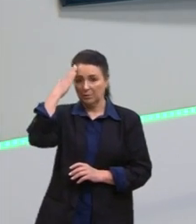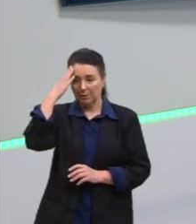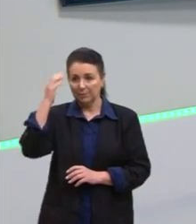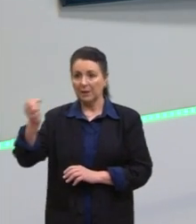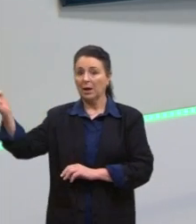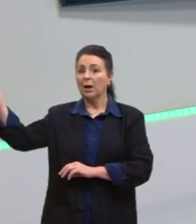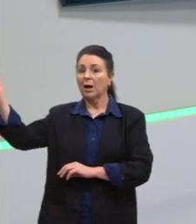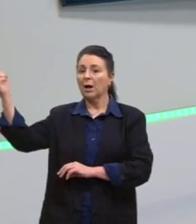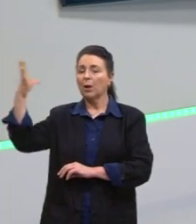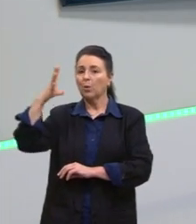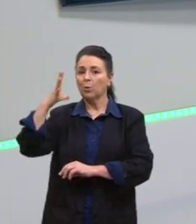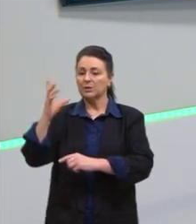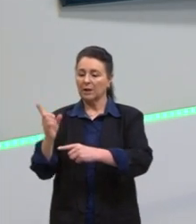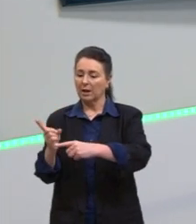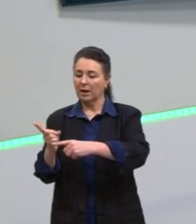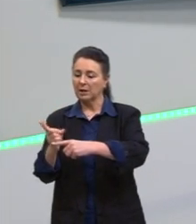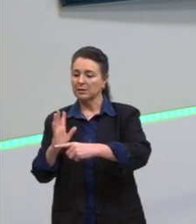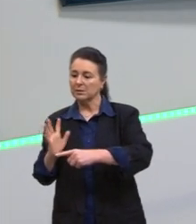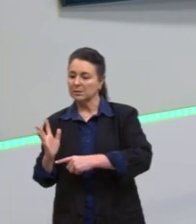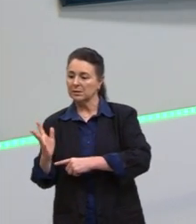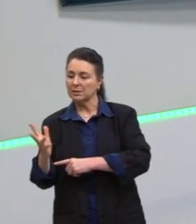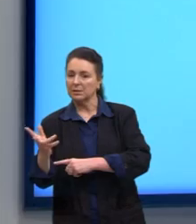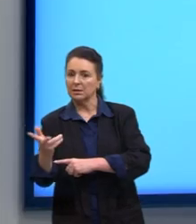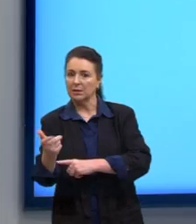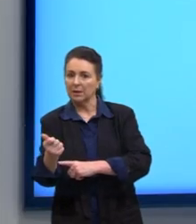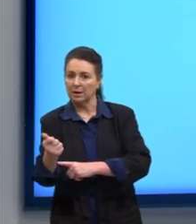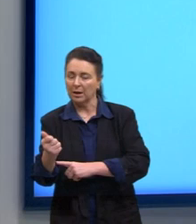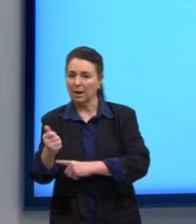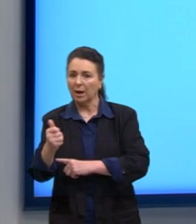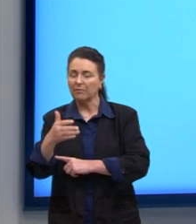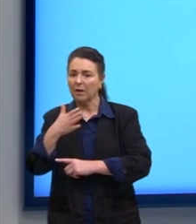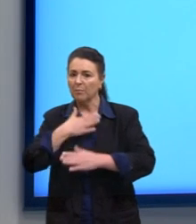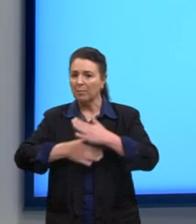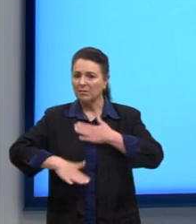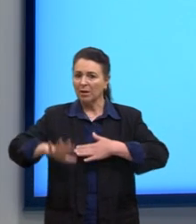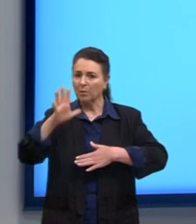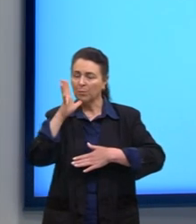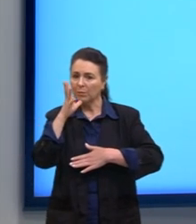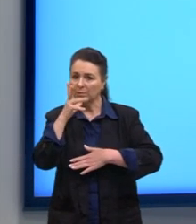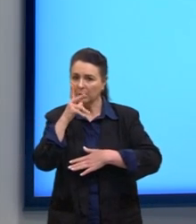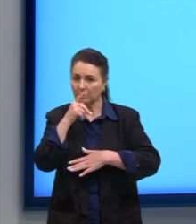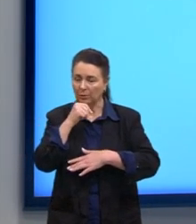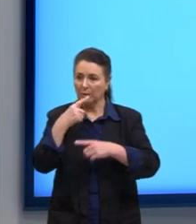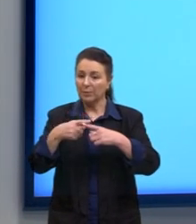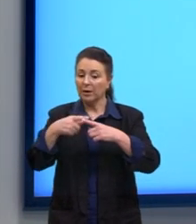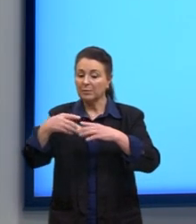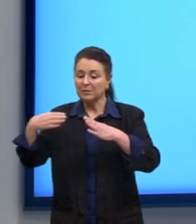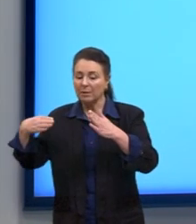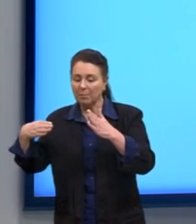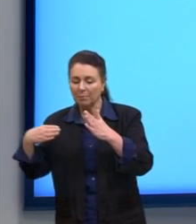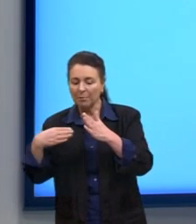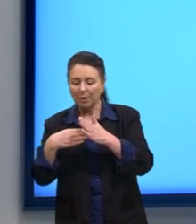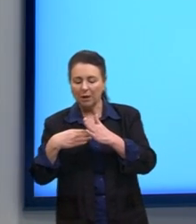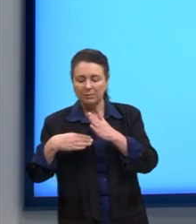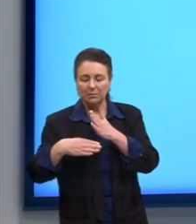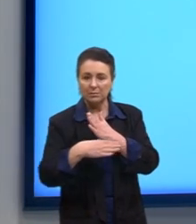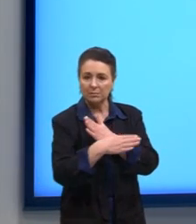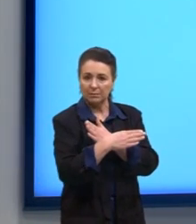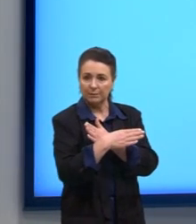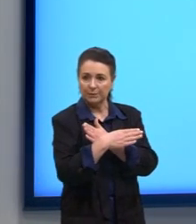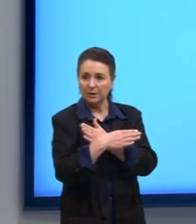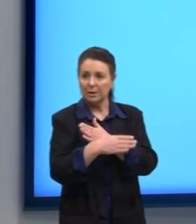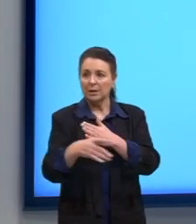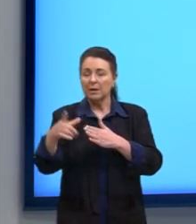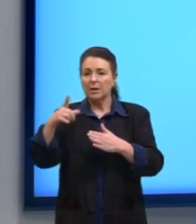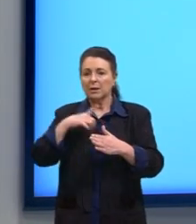ao entrar em outro meio Claro aqui no caso transparente Porque a luz precisa passar tá E esse